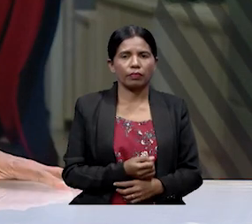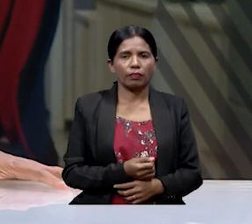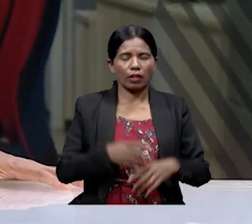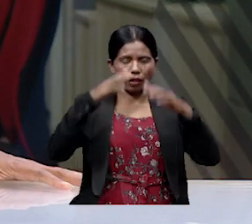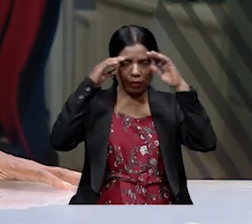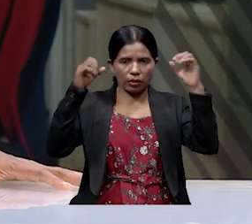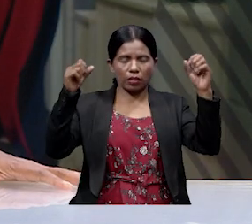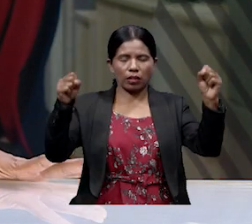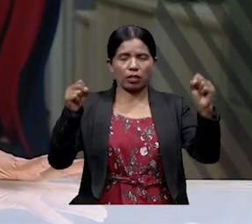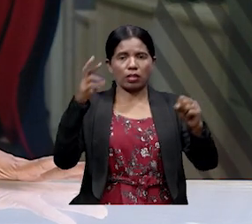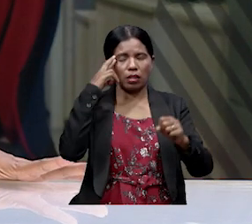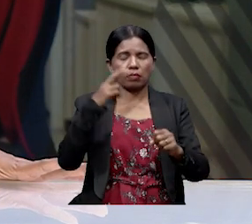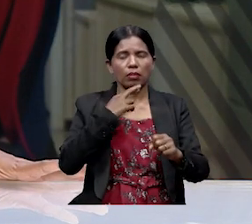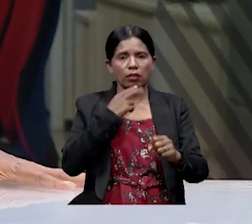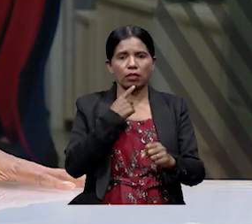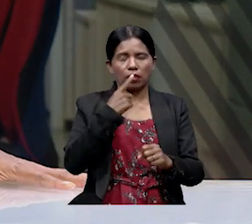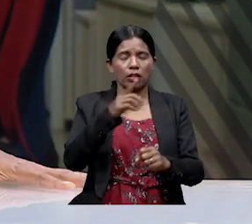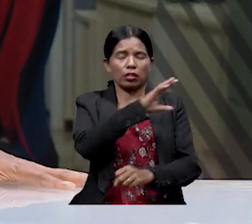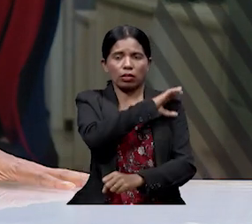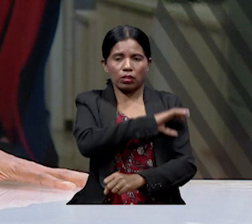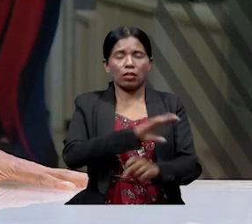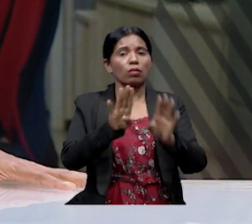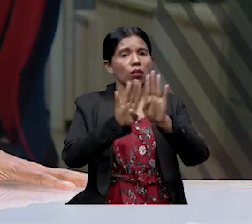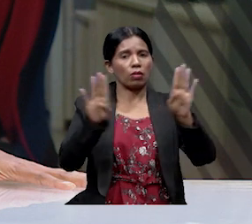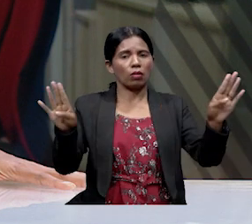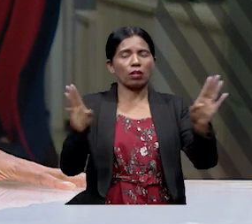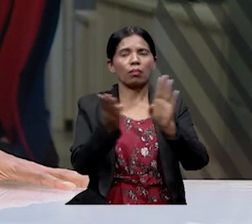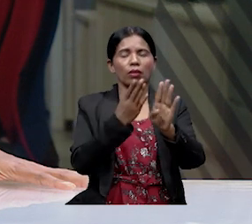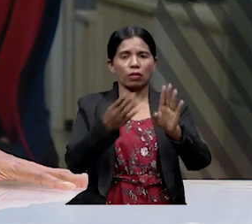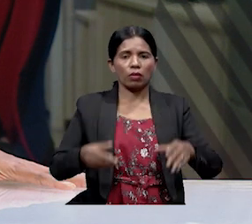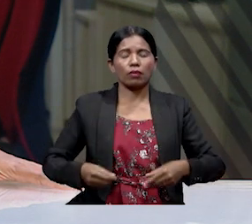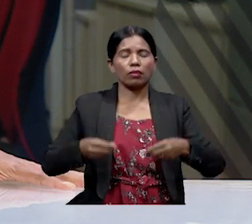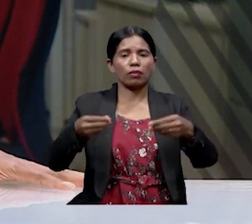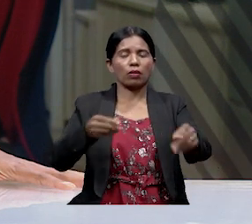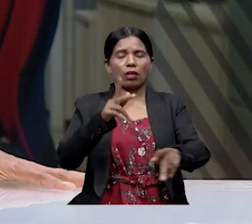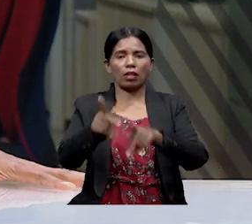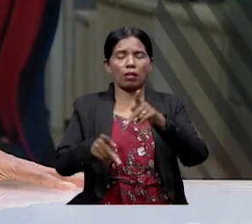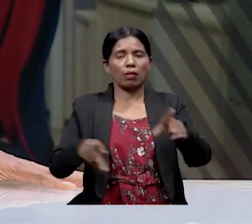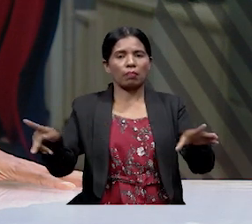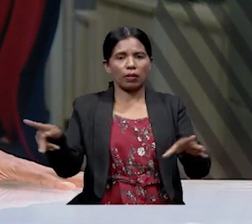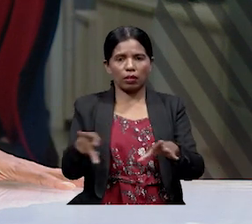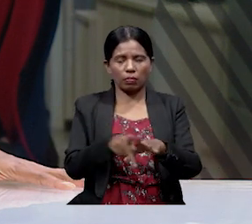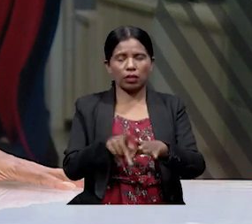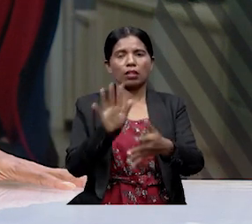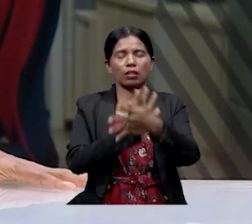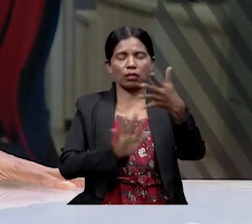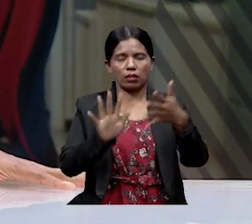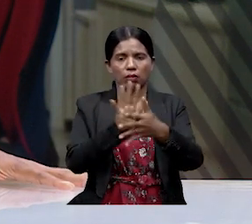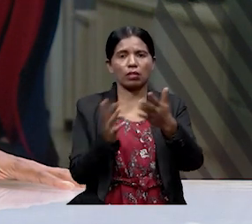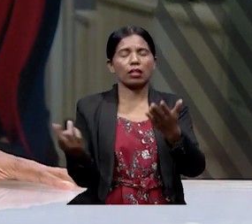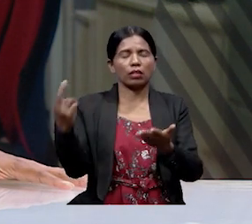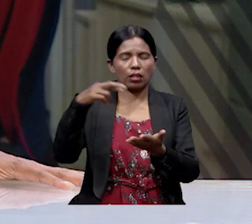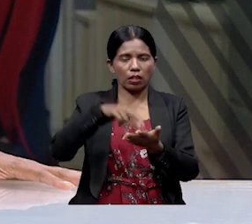Presidente da República, Zena Mazorta, autoriza a segurança Loque Portão, Rua de Fobiban, a comunidade participa e a cerimônia